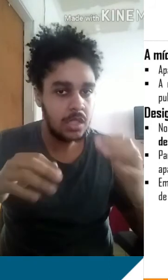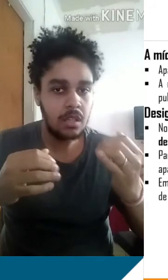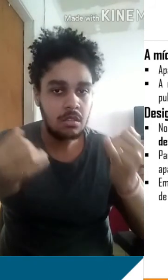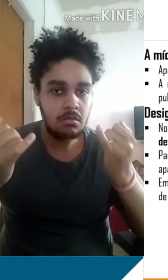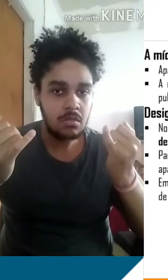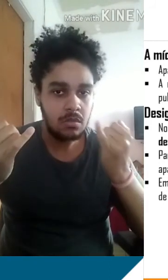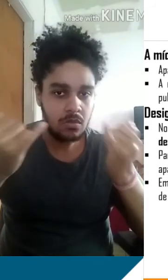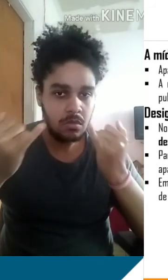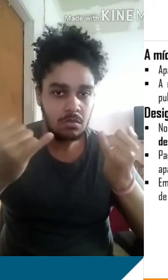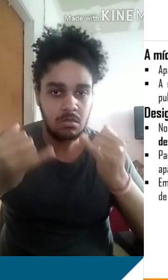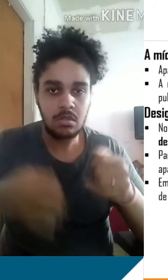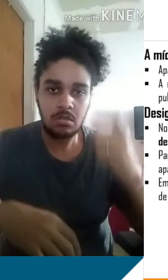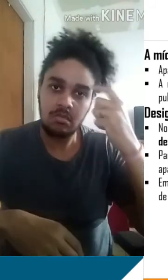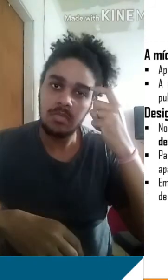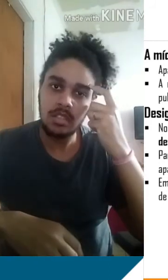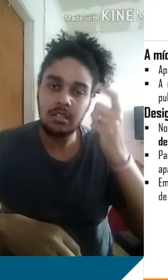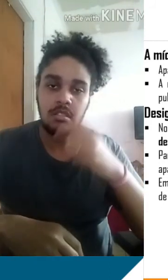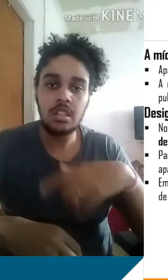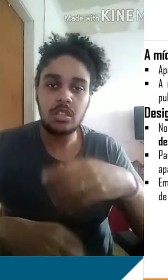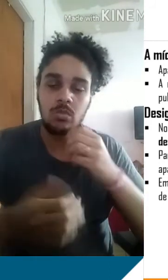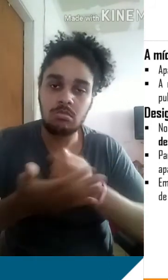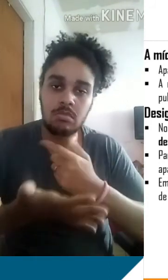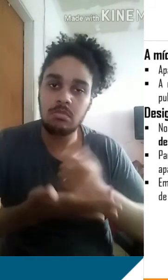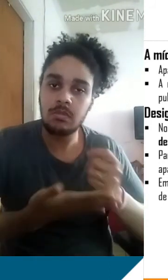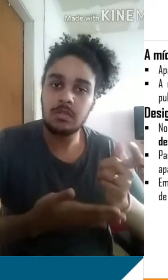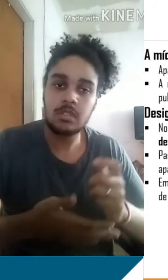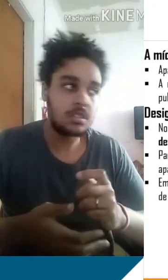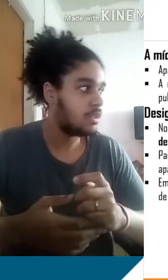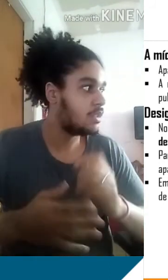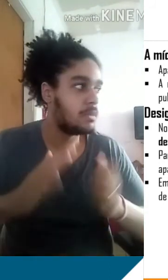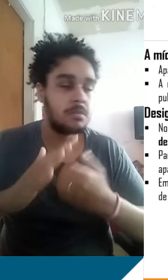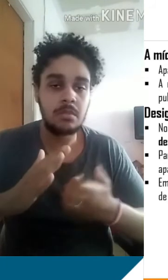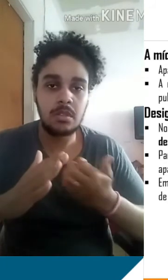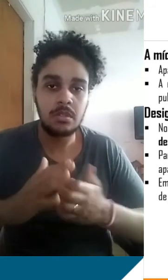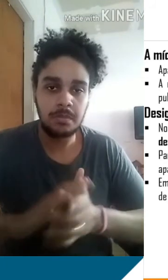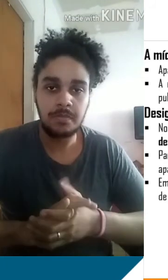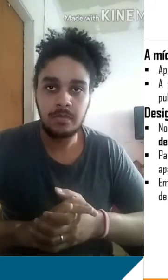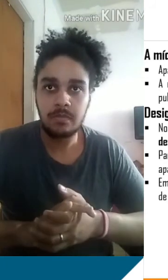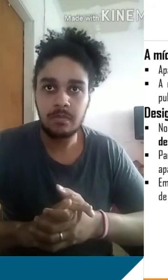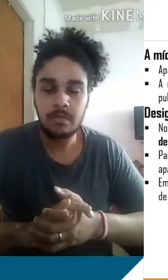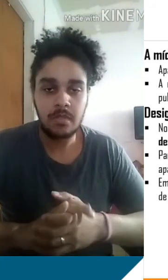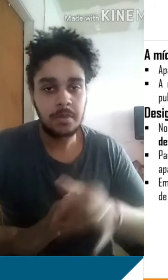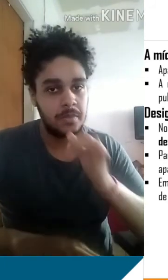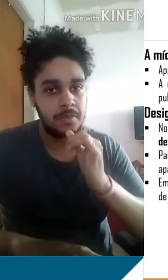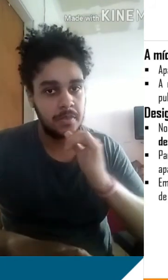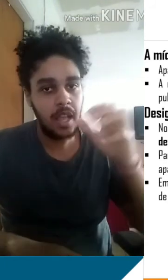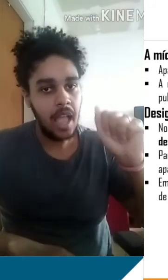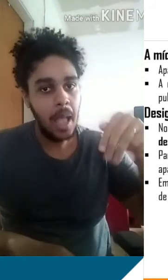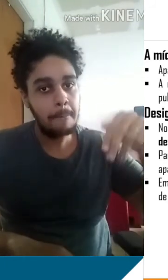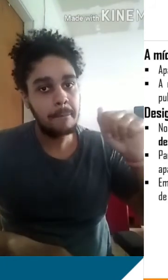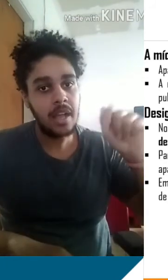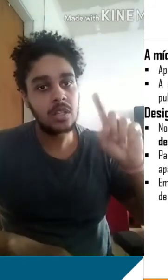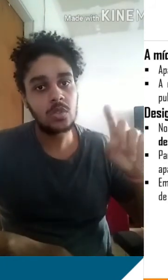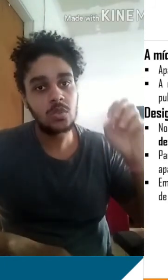empresas de e-commerce, como a Amazon, a própria AME da Americanas, né, são grandes representações também nessa característica, né, onde você